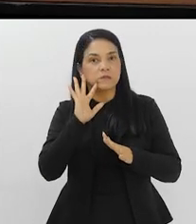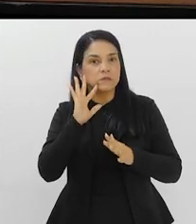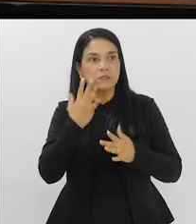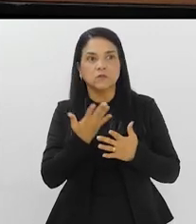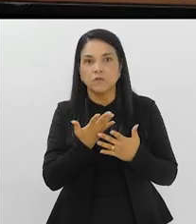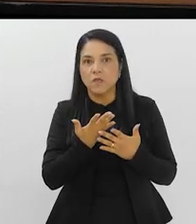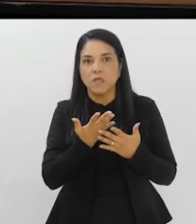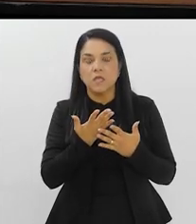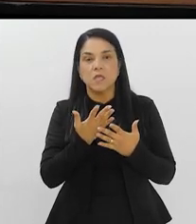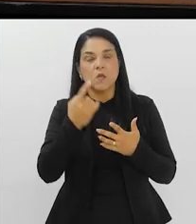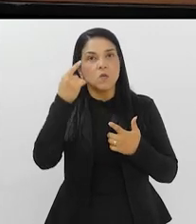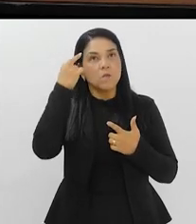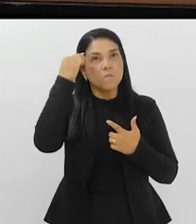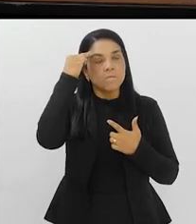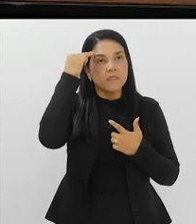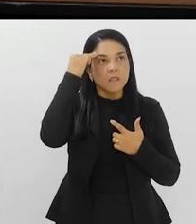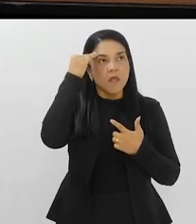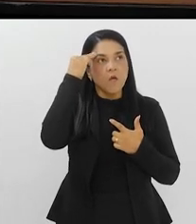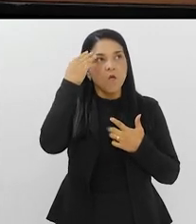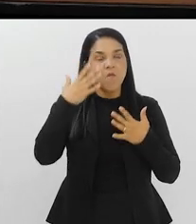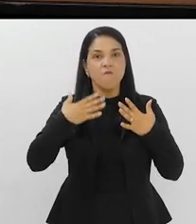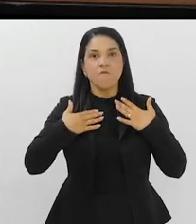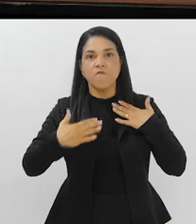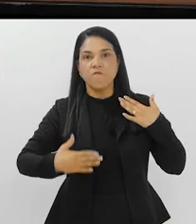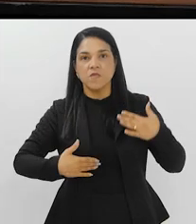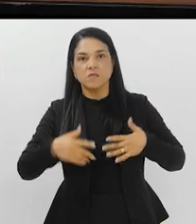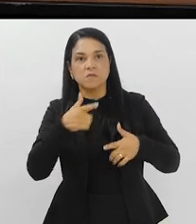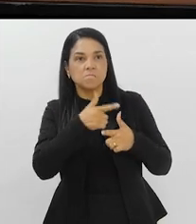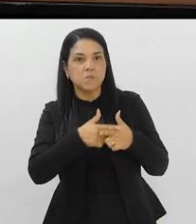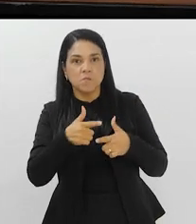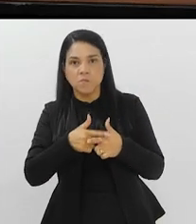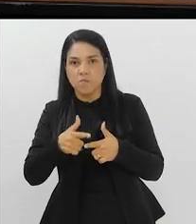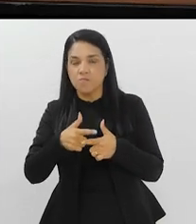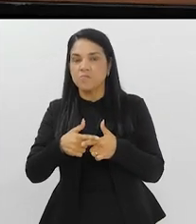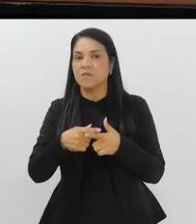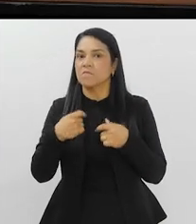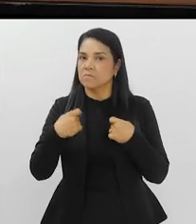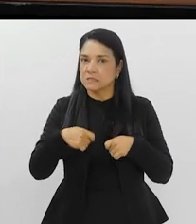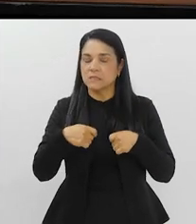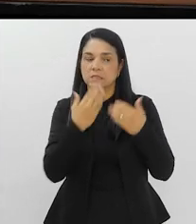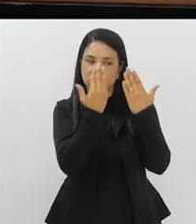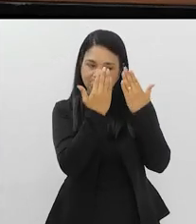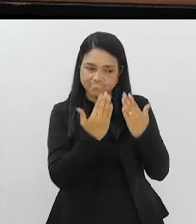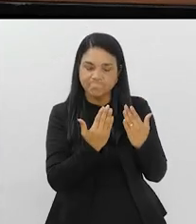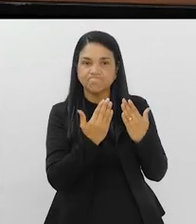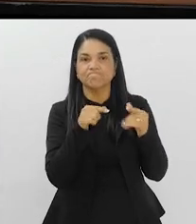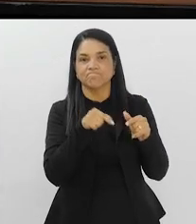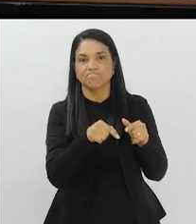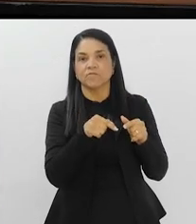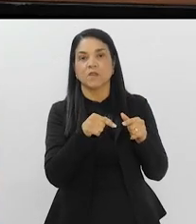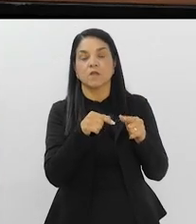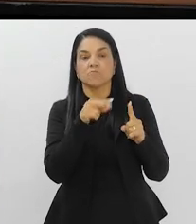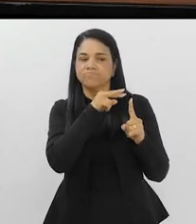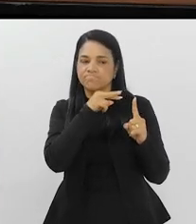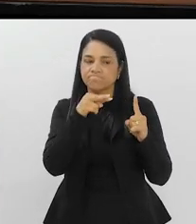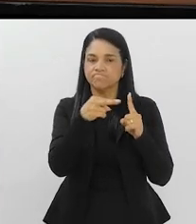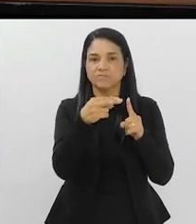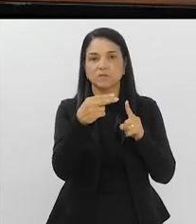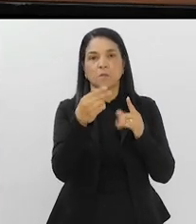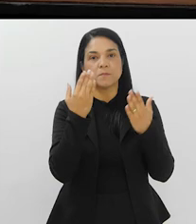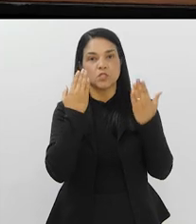passa a ter manifestações mentais e físicas que são manifestações que precisam ser abordadas. Seja do ponto de